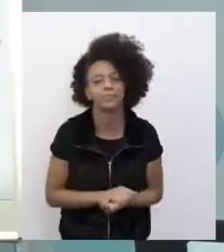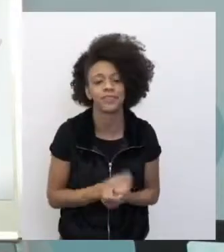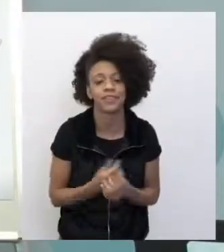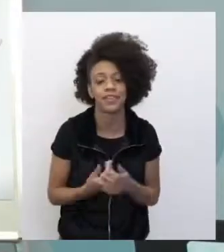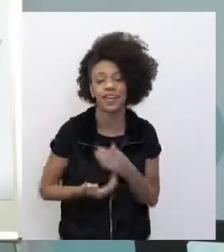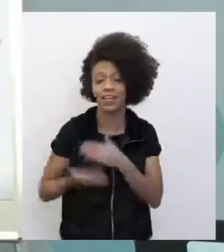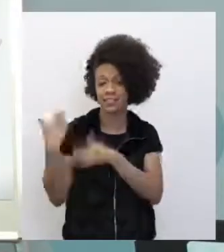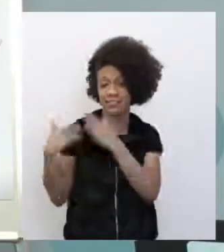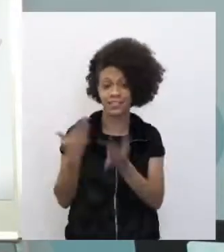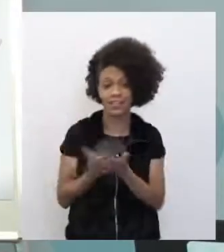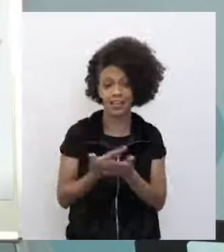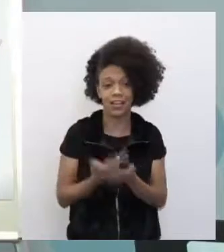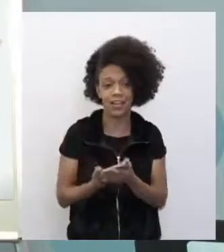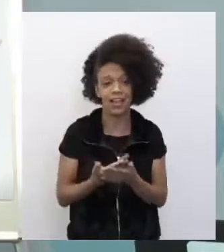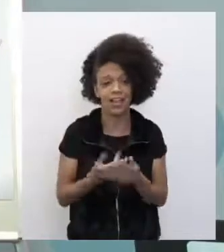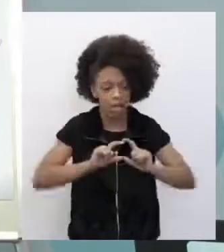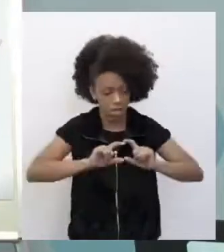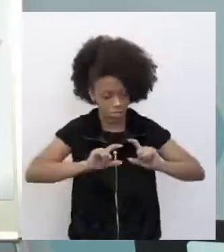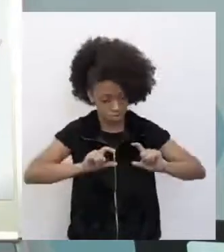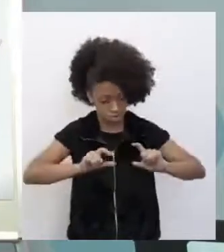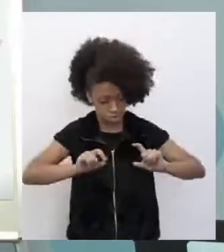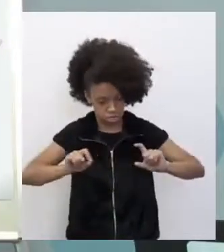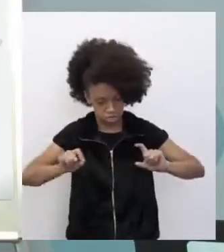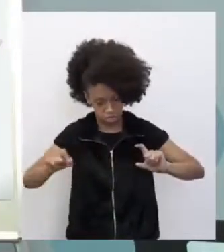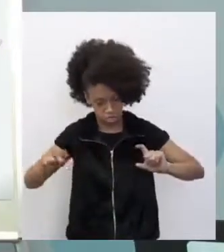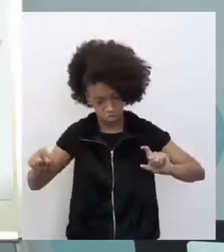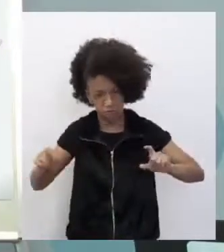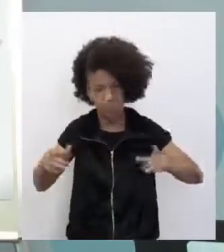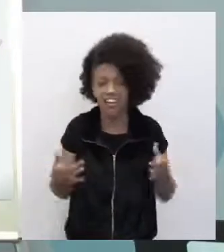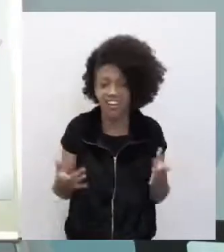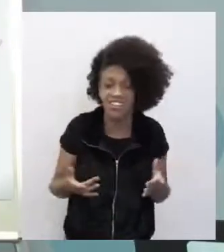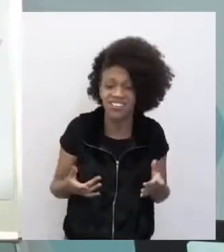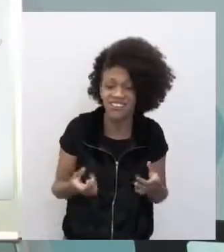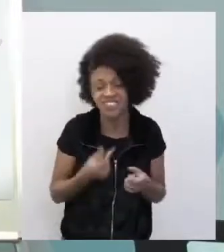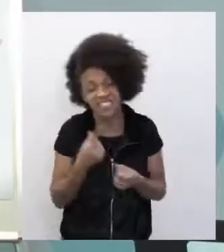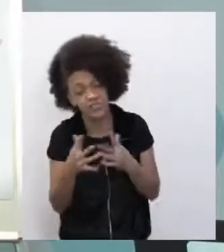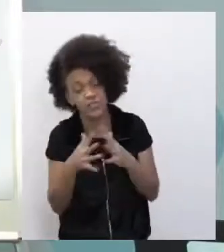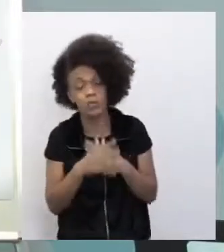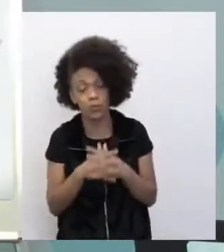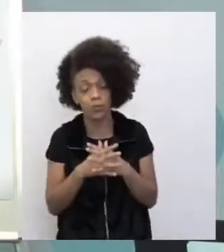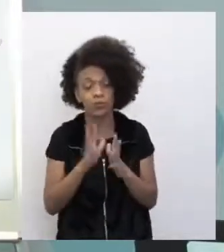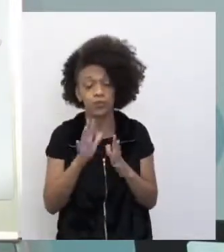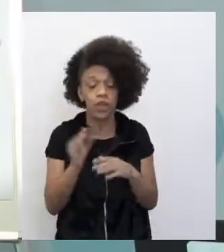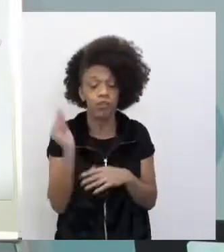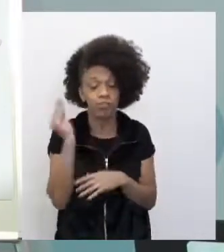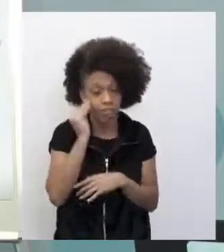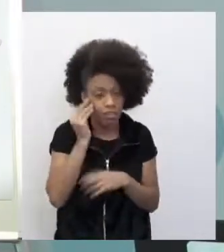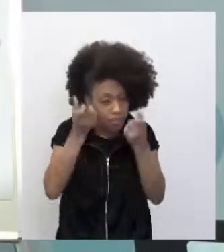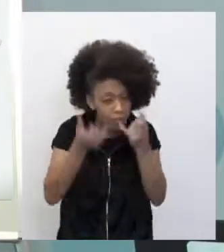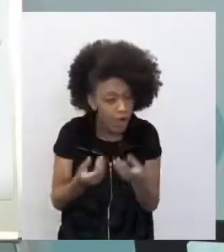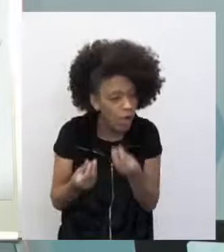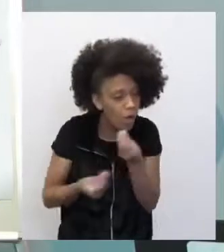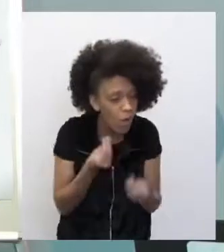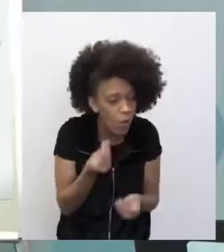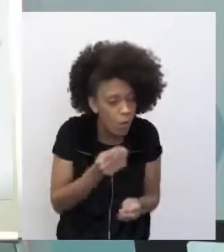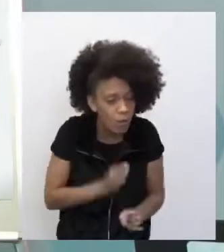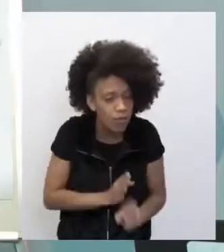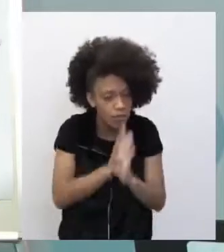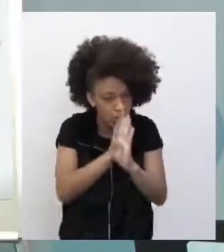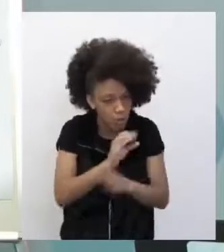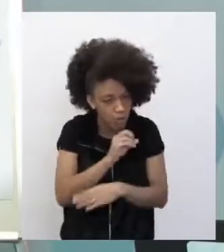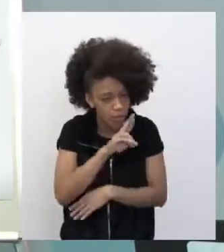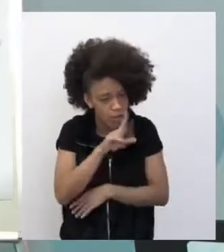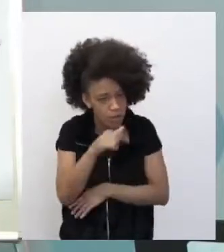outras aulas, esse nome, essa nomenclatura enorme, essa classificação que às vezes nos confundem. Eu vou tentar explicar para vocês como que a gente chega na